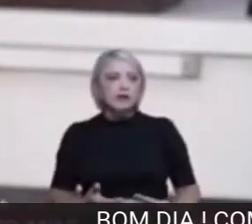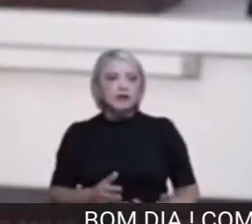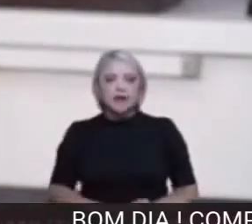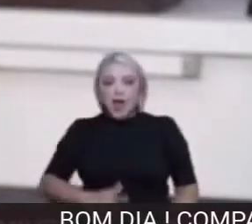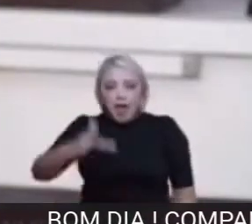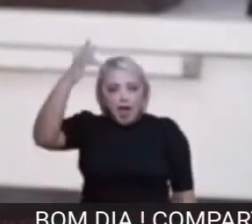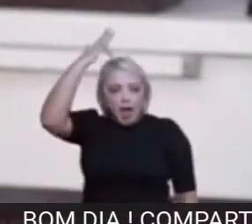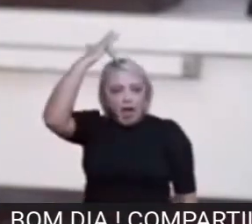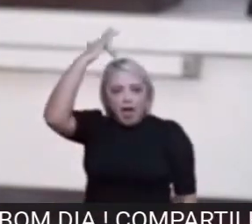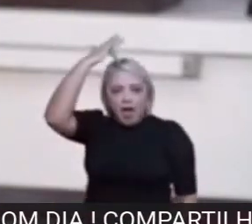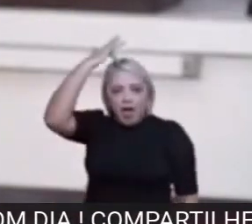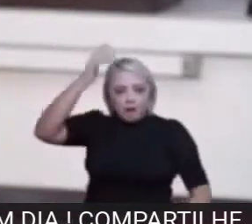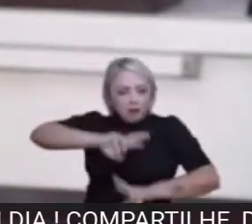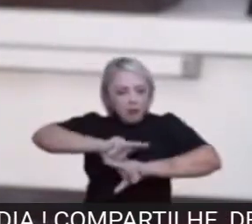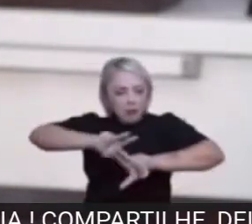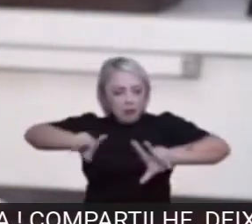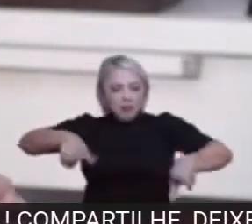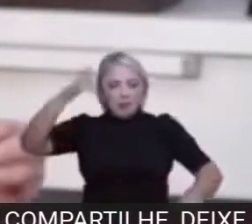muitos absurdos, veja.